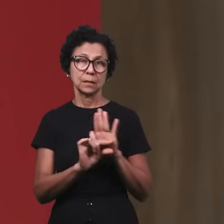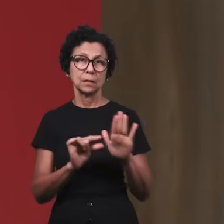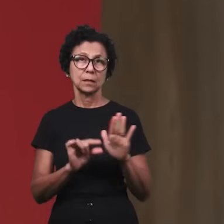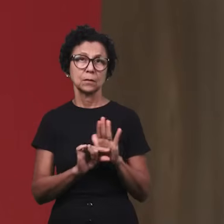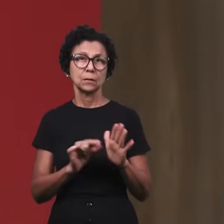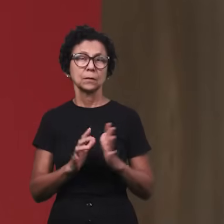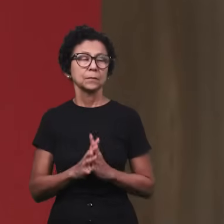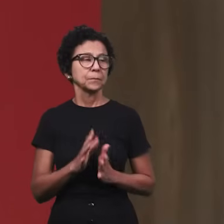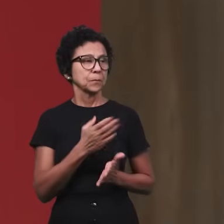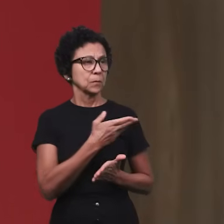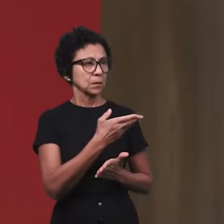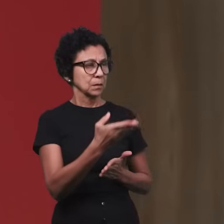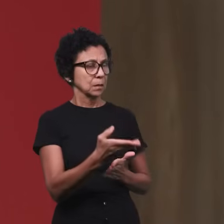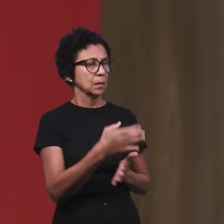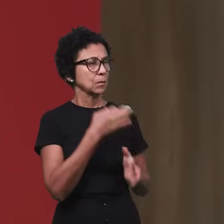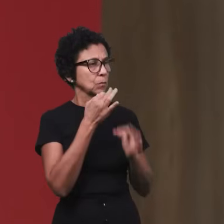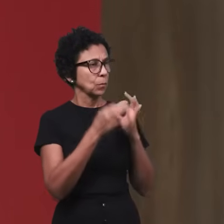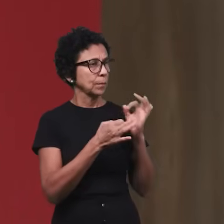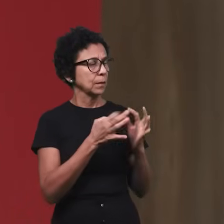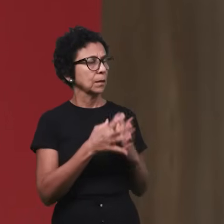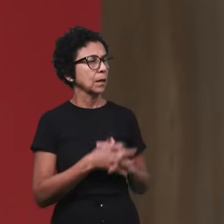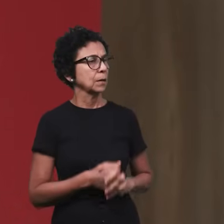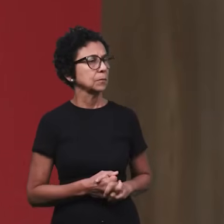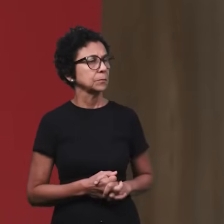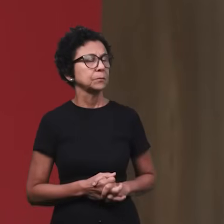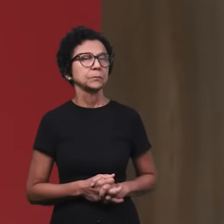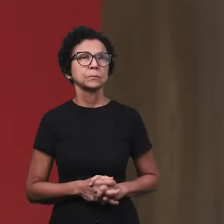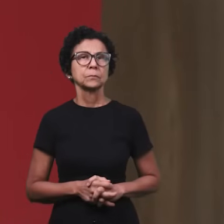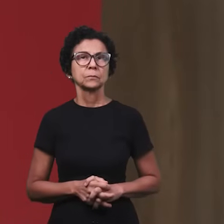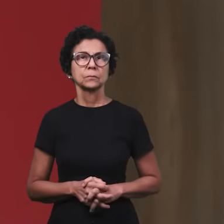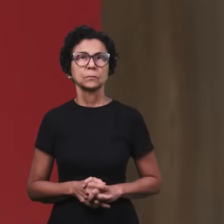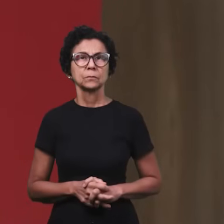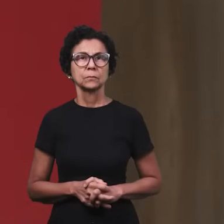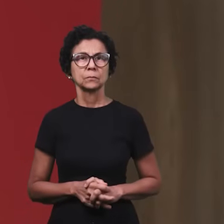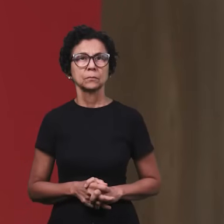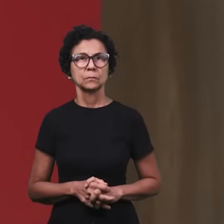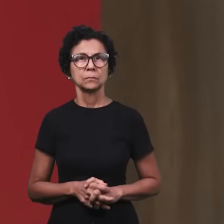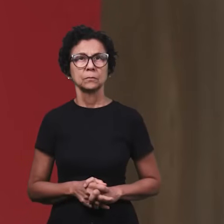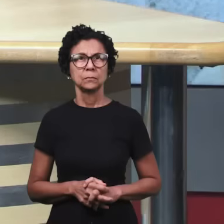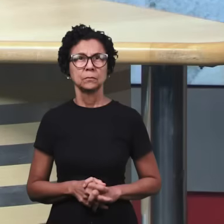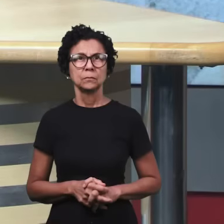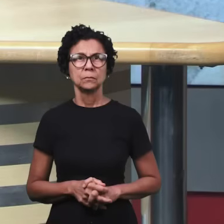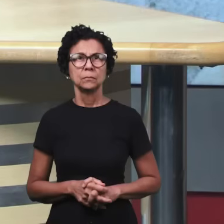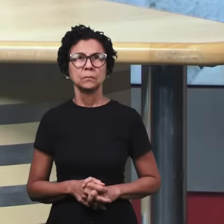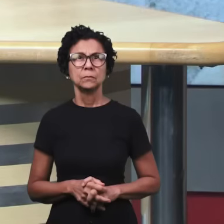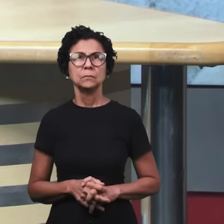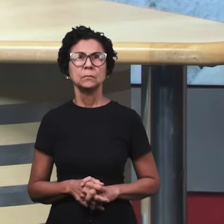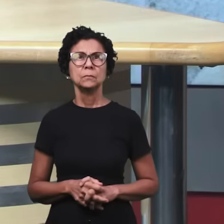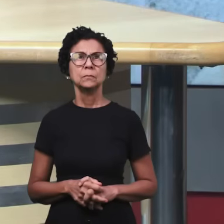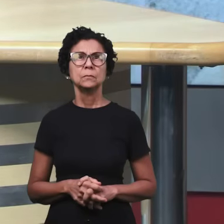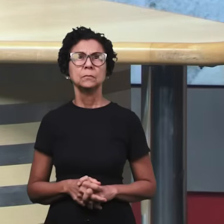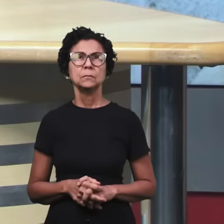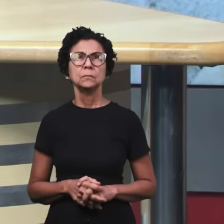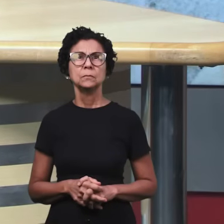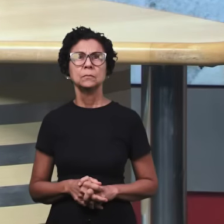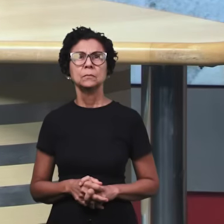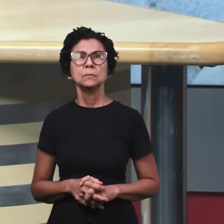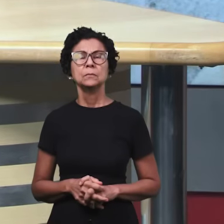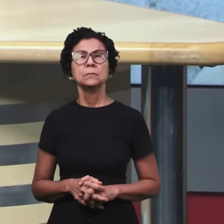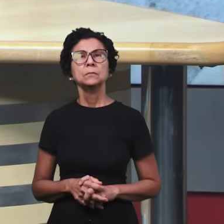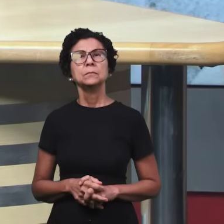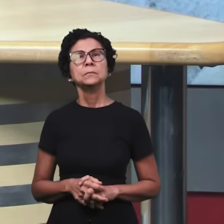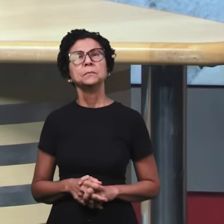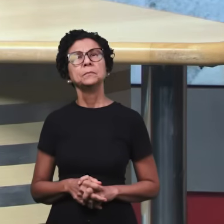consideração final que vocês queiram ainda comentar? Eu acho que vale a pena que, só para finalizarmos o